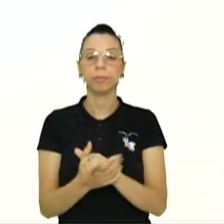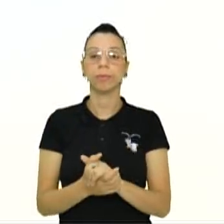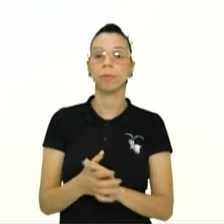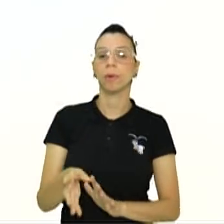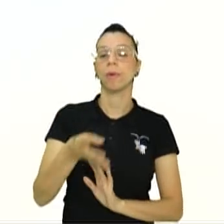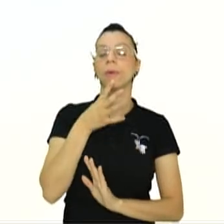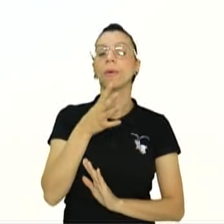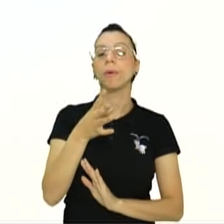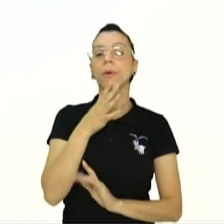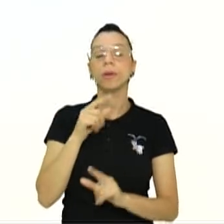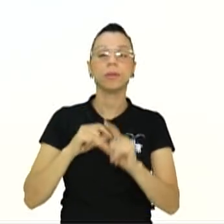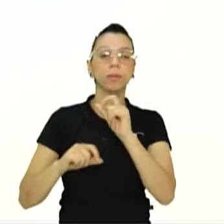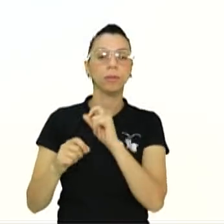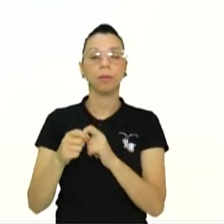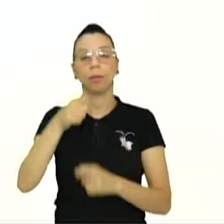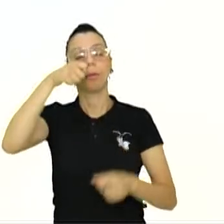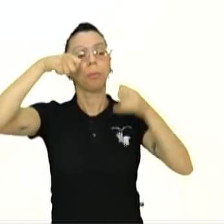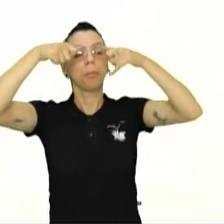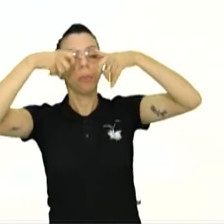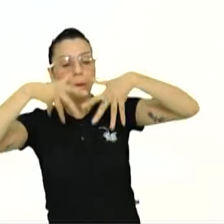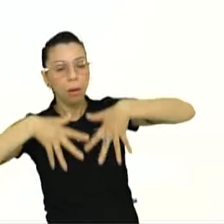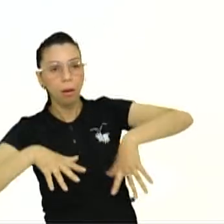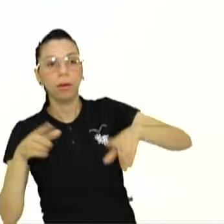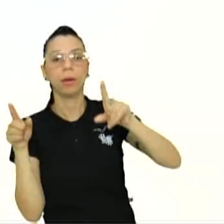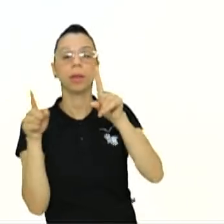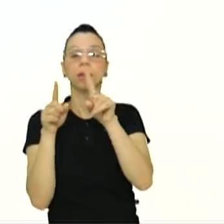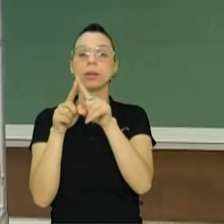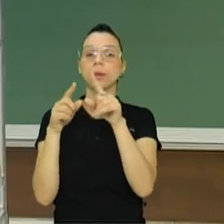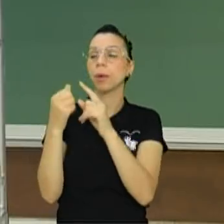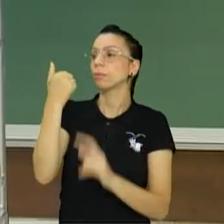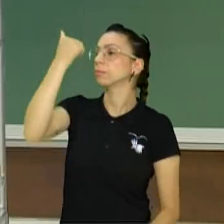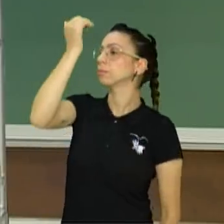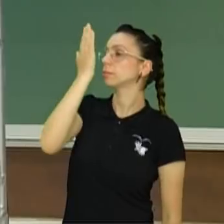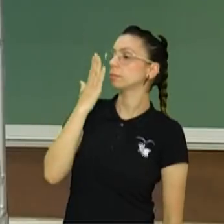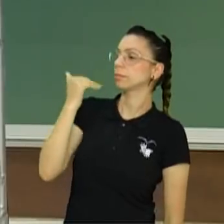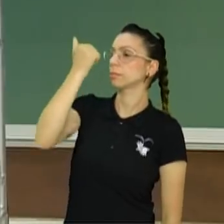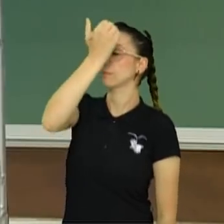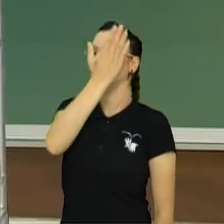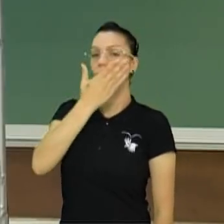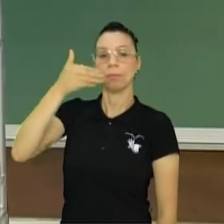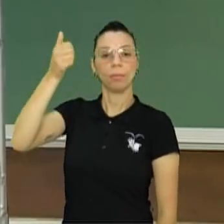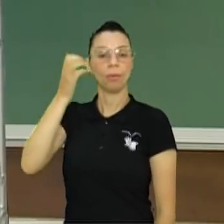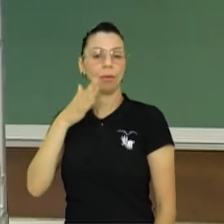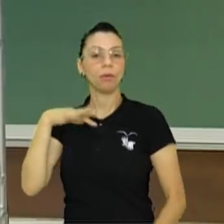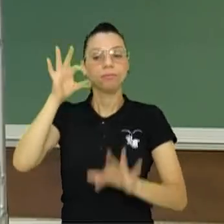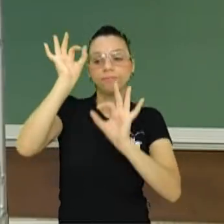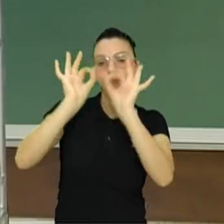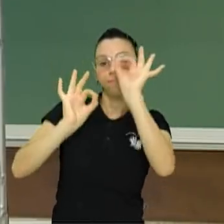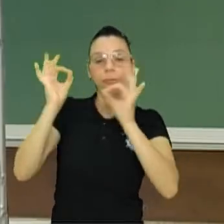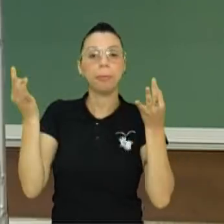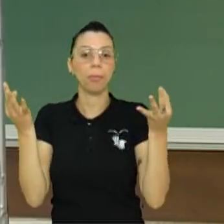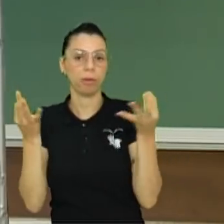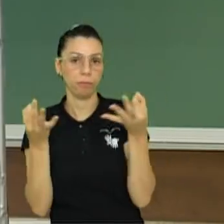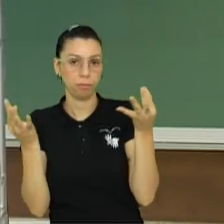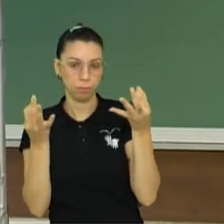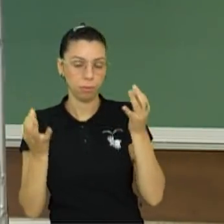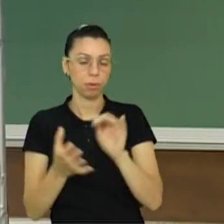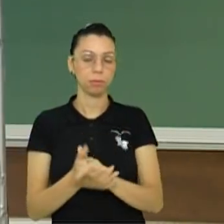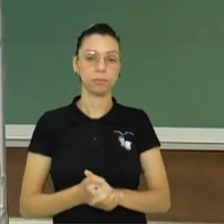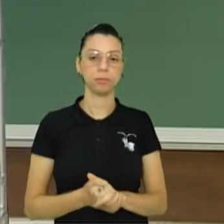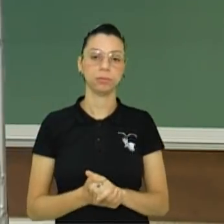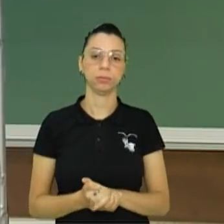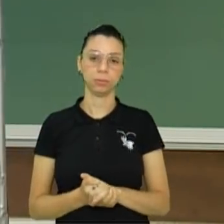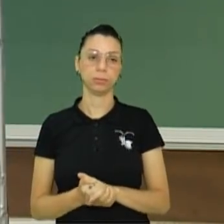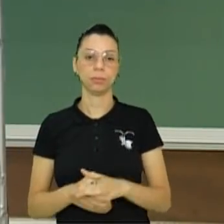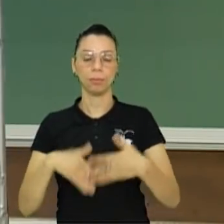do drama e pela elaborada maquiagem utilizada pelos seus atores. Vamos analisar um